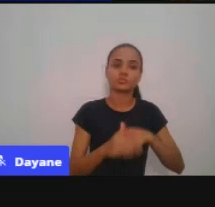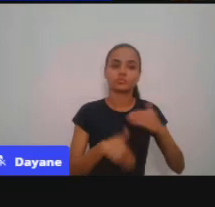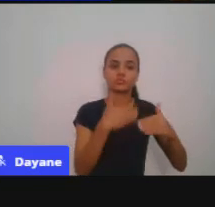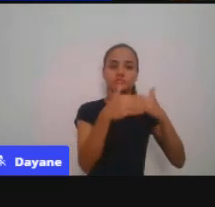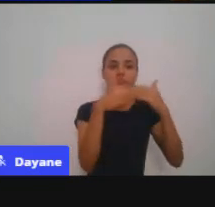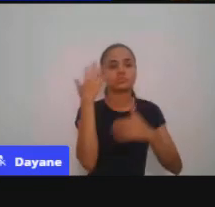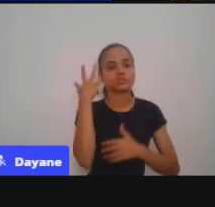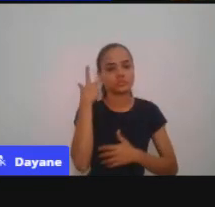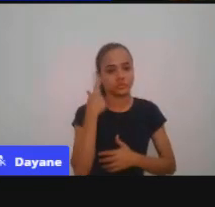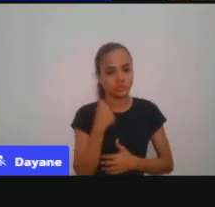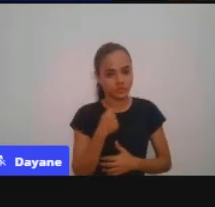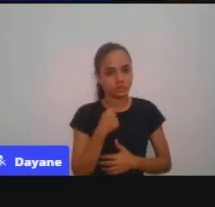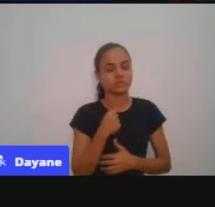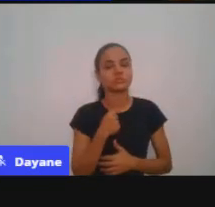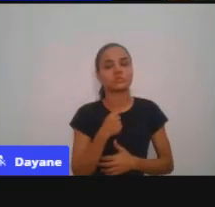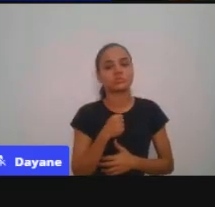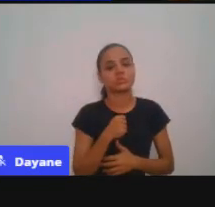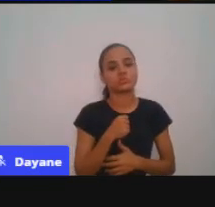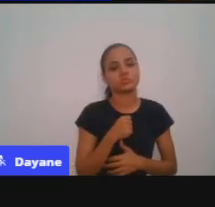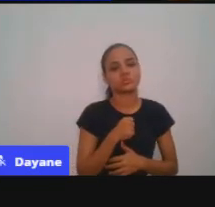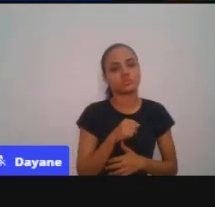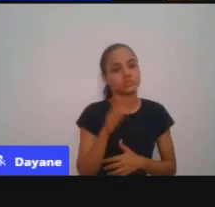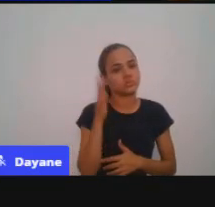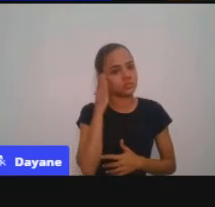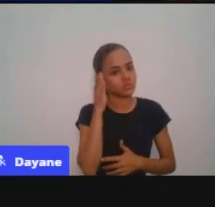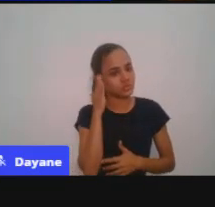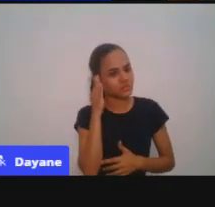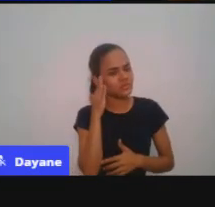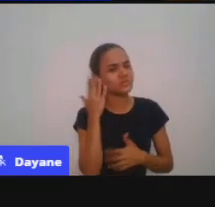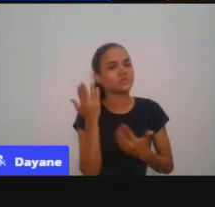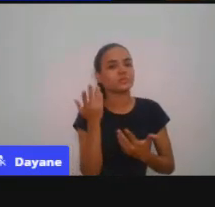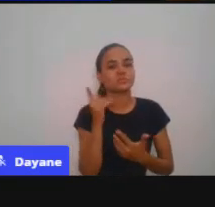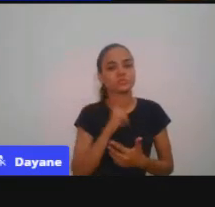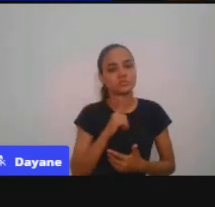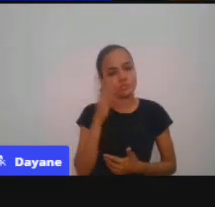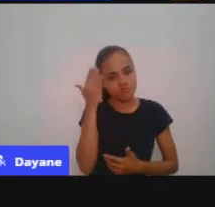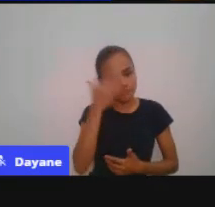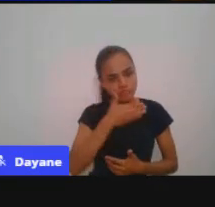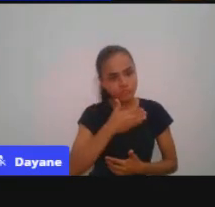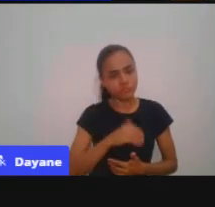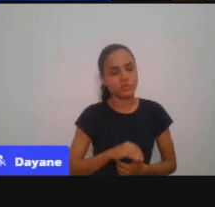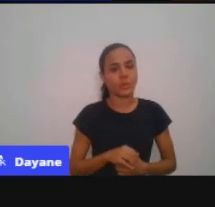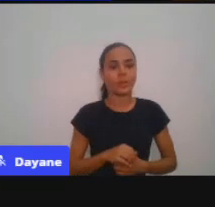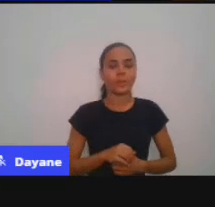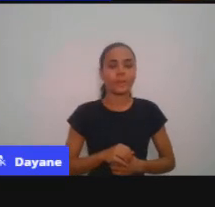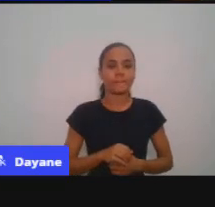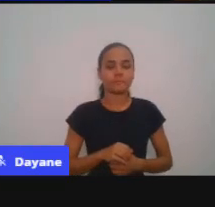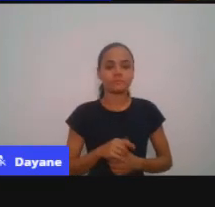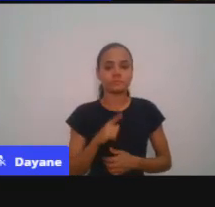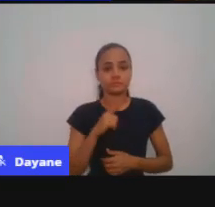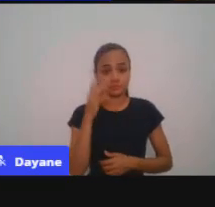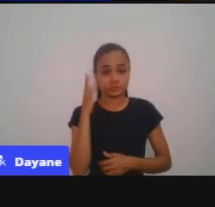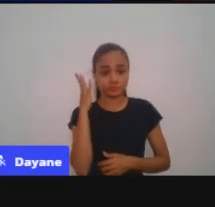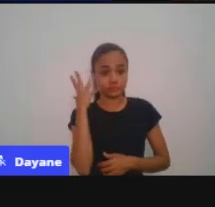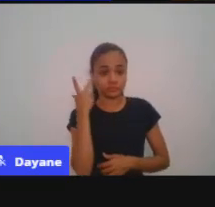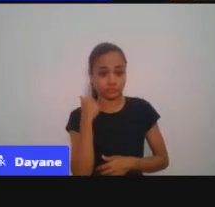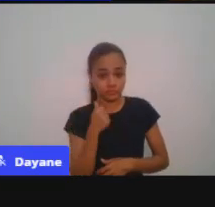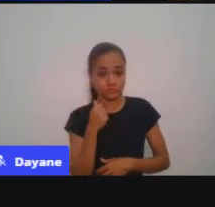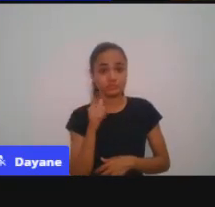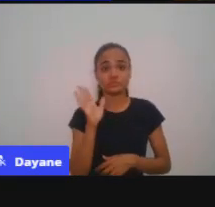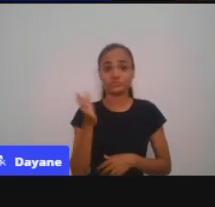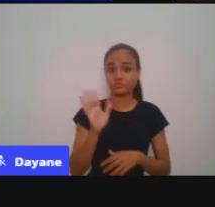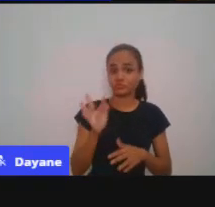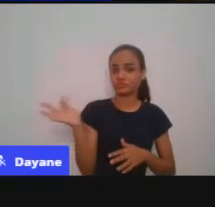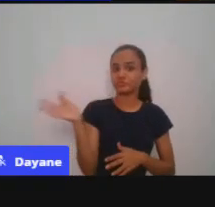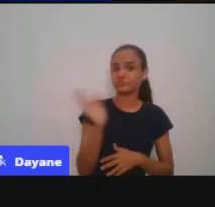né? A gente sabe disso, a gente tem provas disso. A gente tem crianças da REME que já estão fazendo faculdade, a gente tem